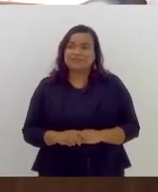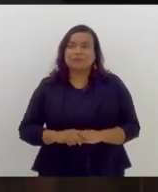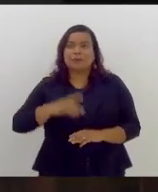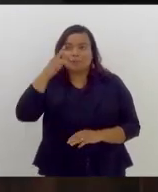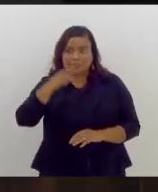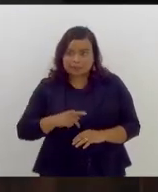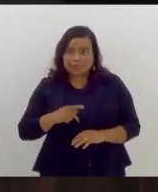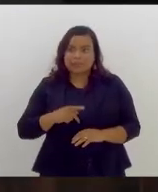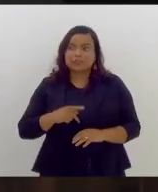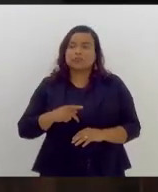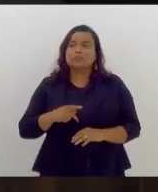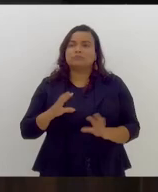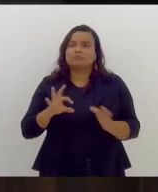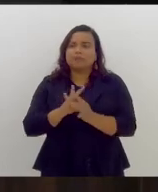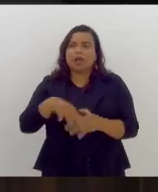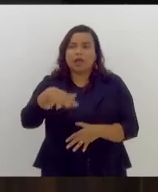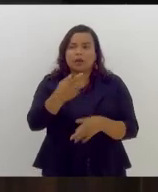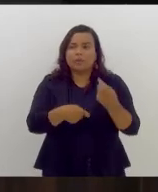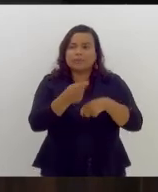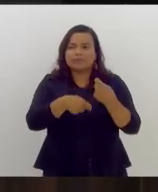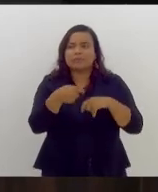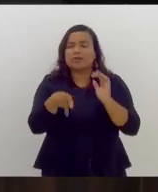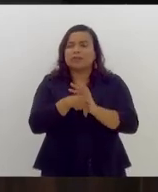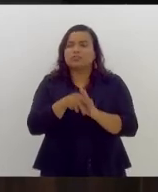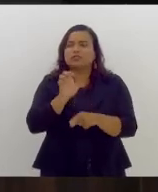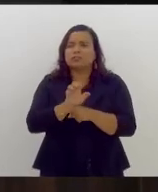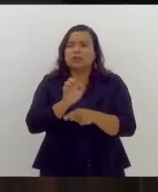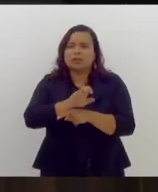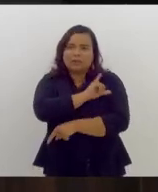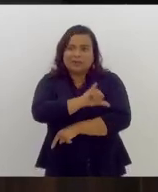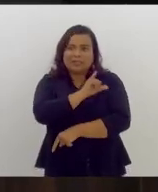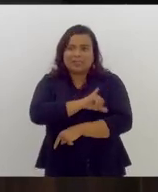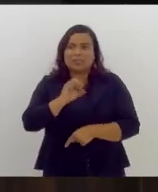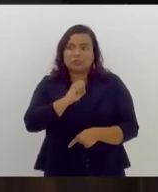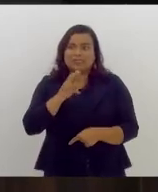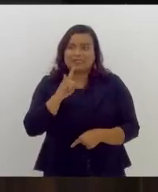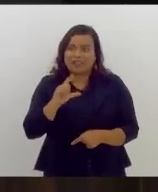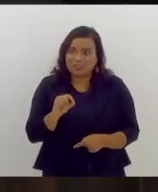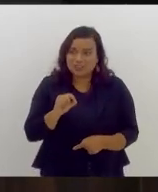Presidente da Junta Comercial do Estado do Rio de Janeiro, Sérgio Romai.